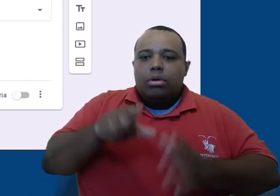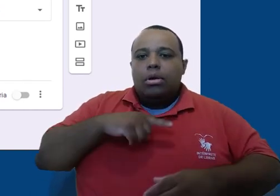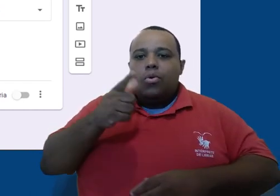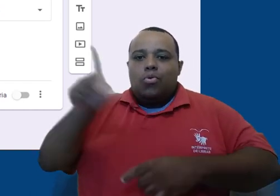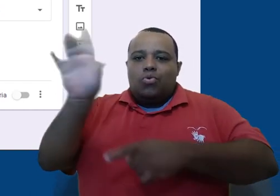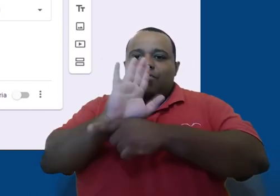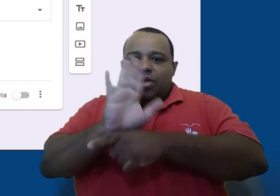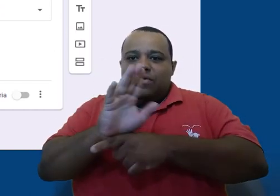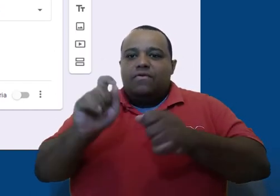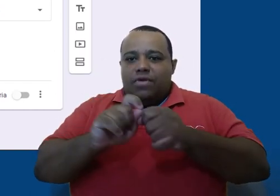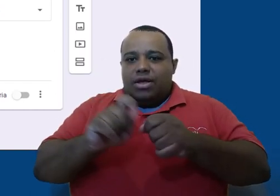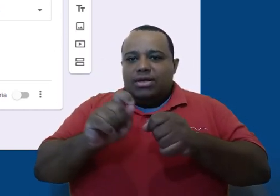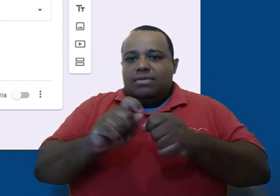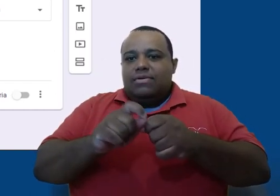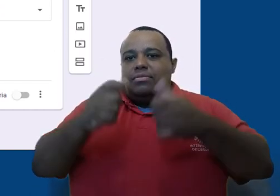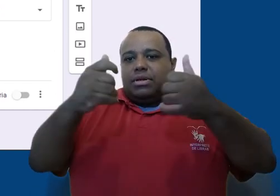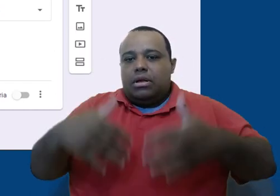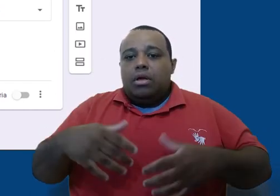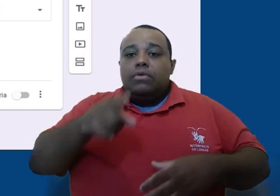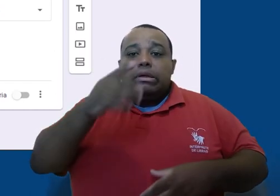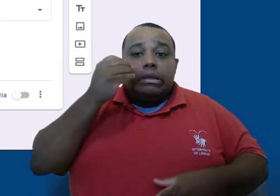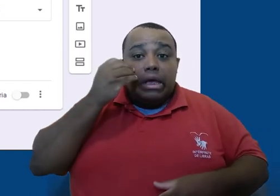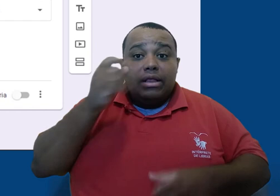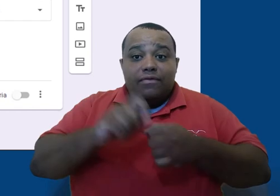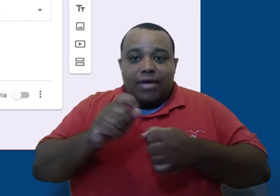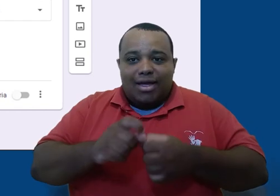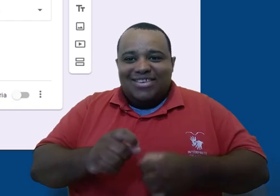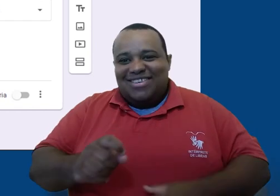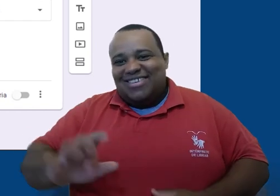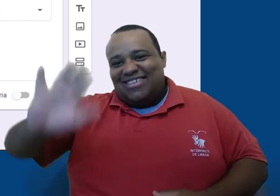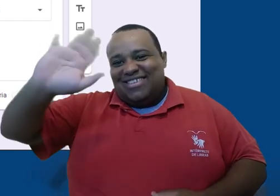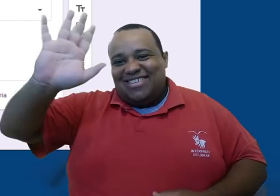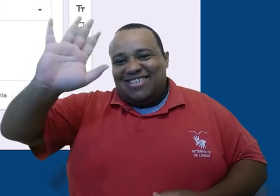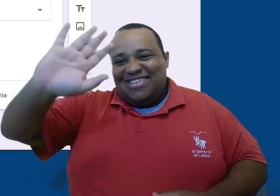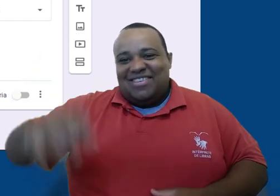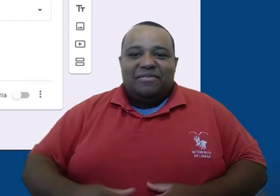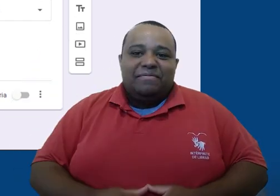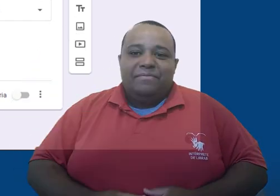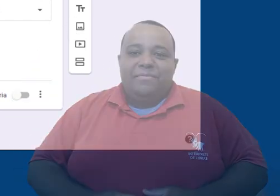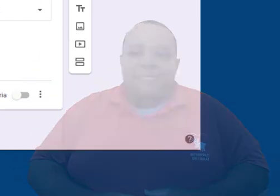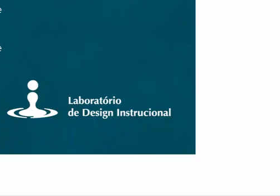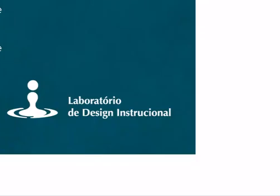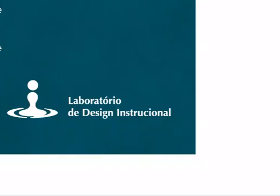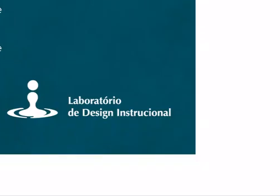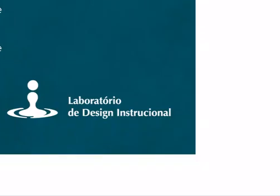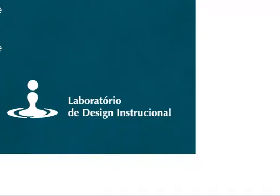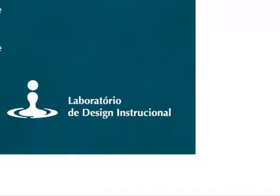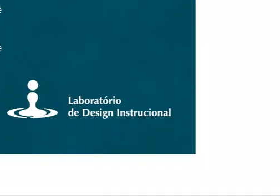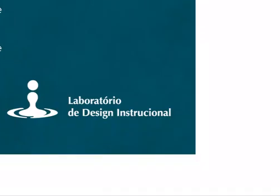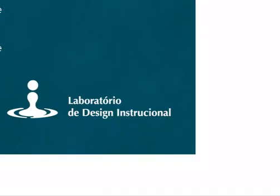falando sobre a criação de perguntas diversas opções e etc explore conosco e crie um formulário de vocês até o próximo